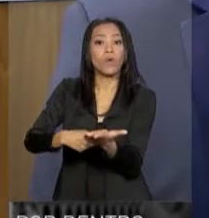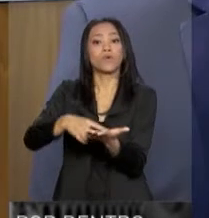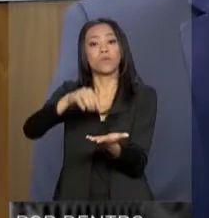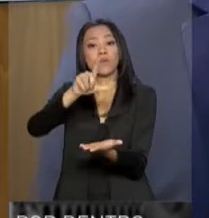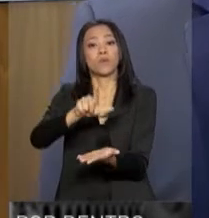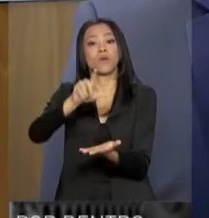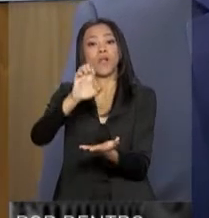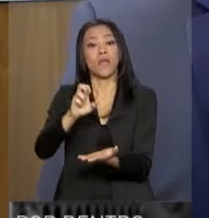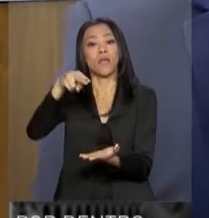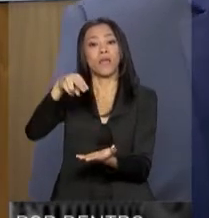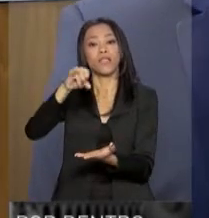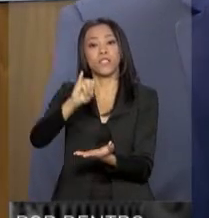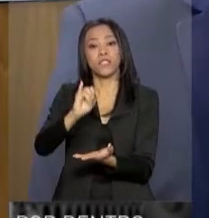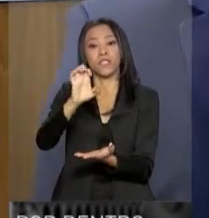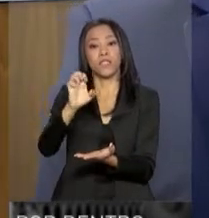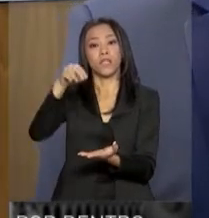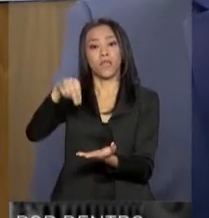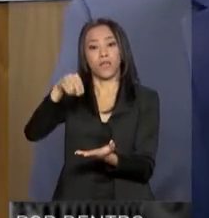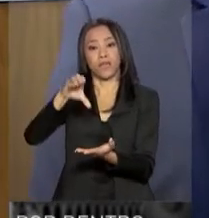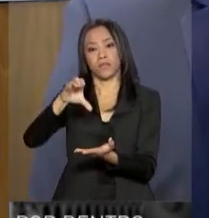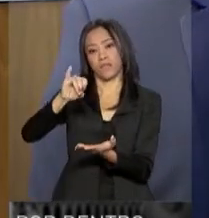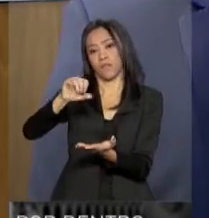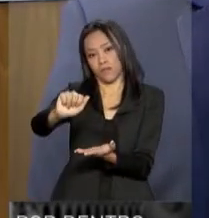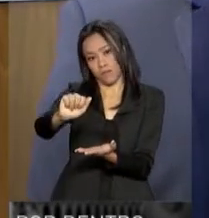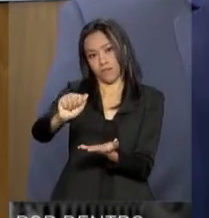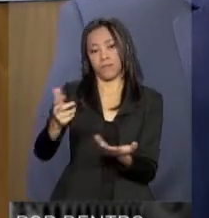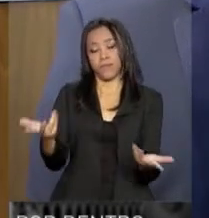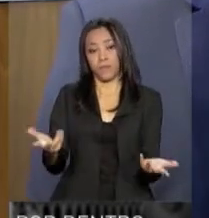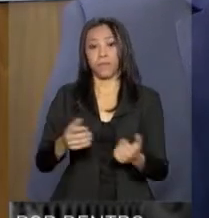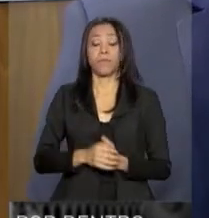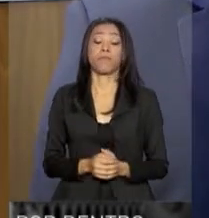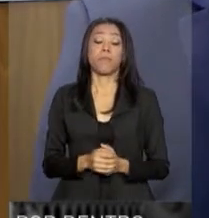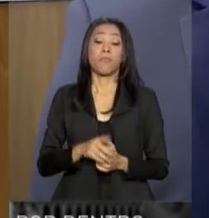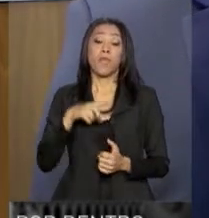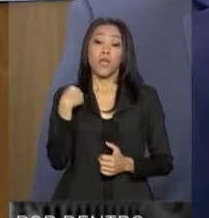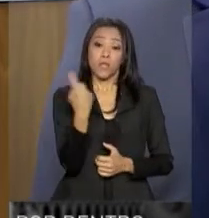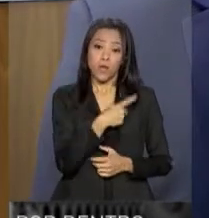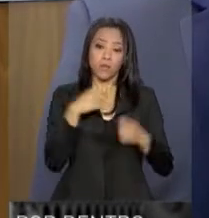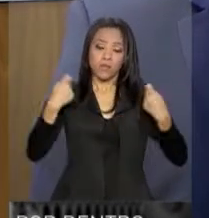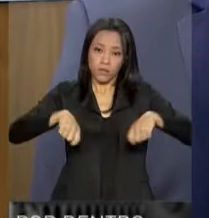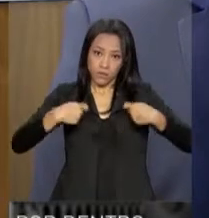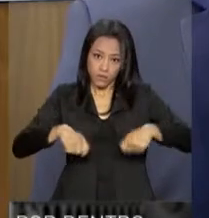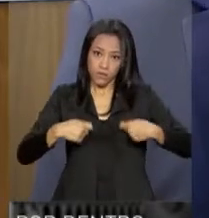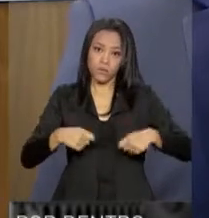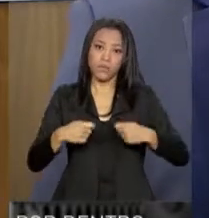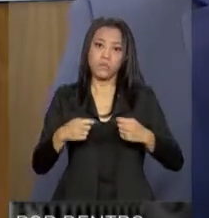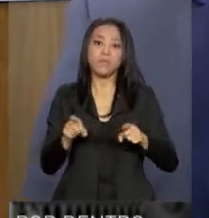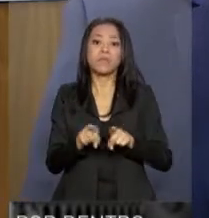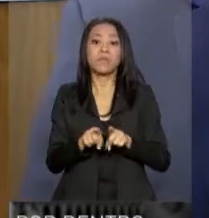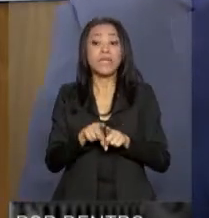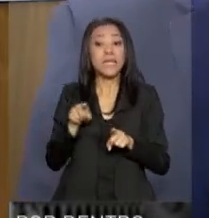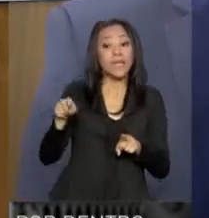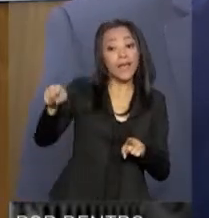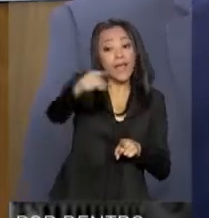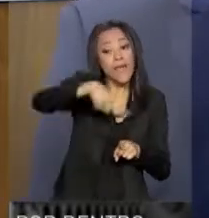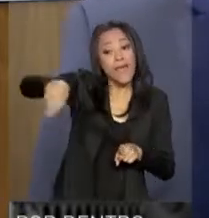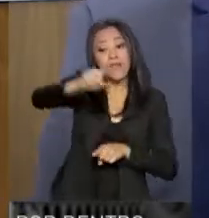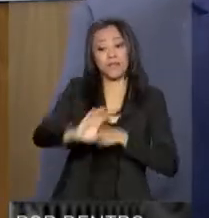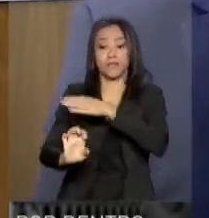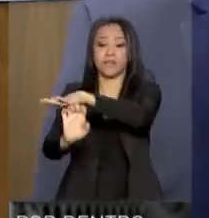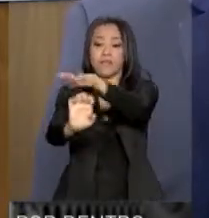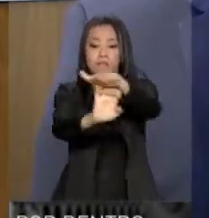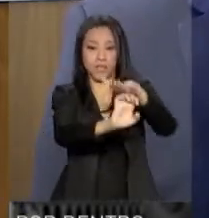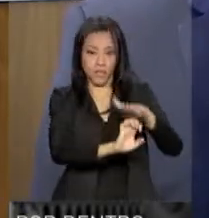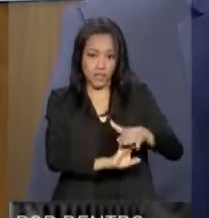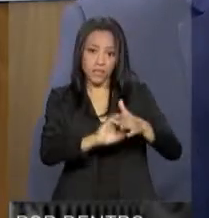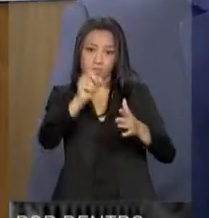de de cobrança dessas empresas além disso nós temos que levar em consideração que essas empresas estão sendo selecionadas através